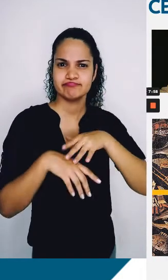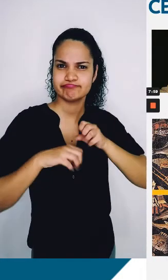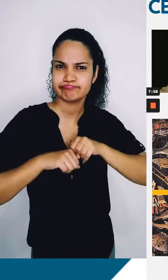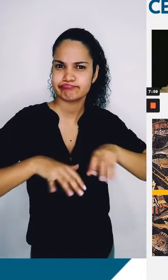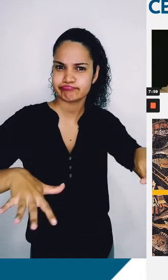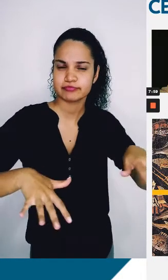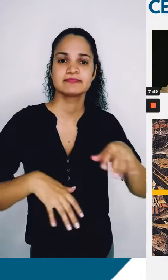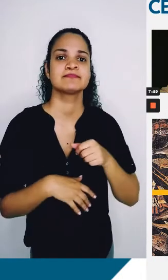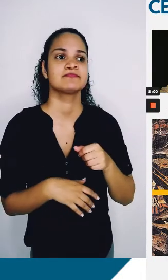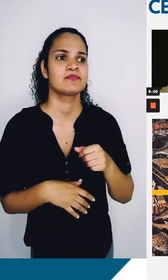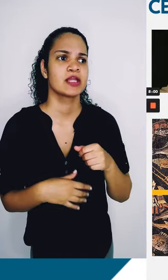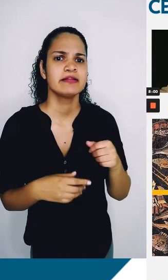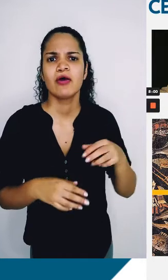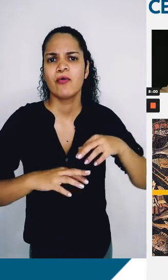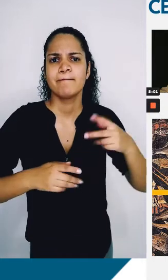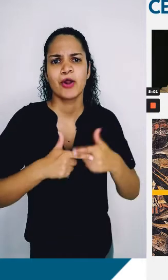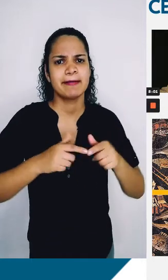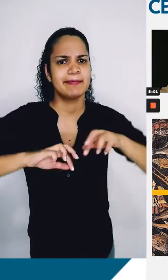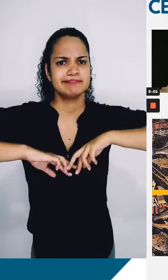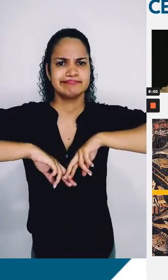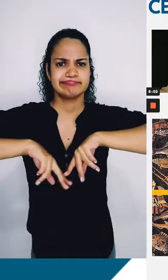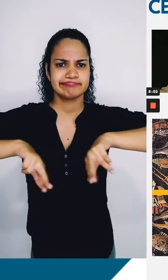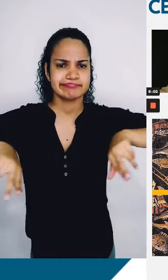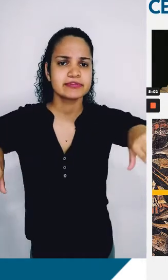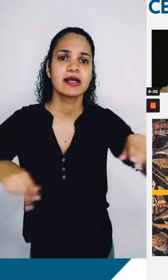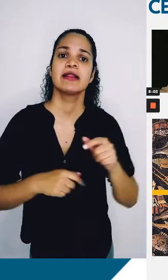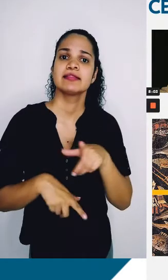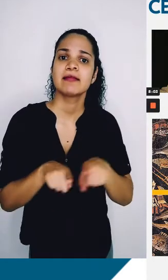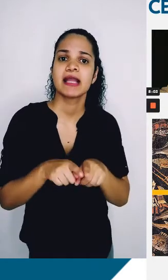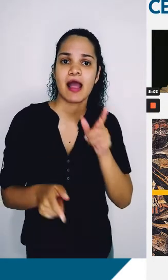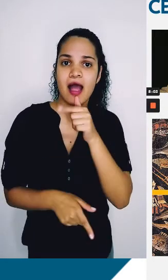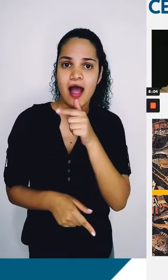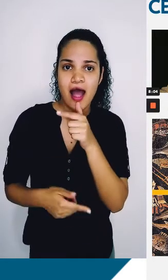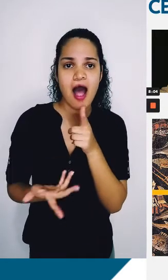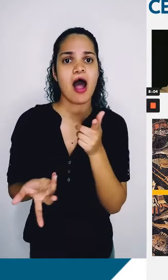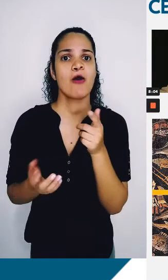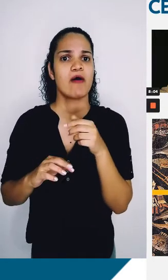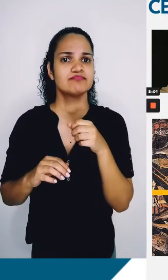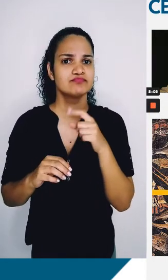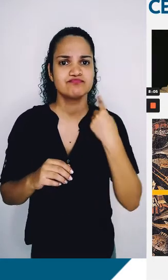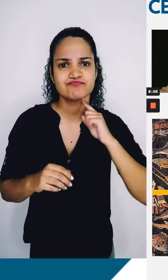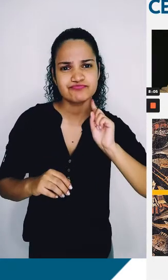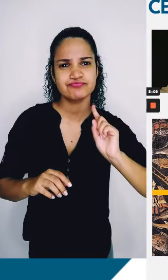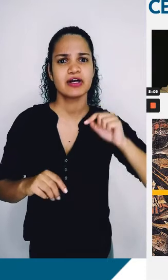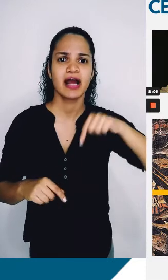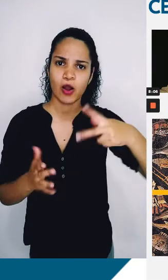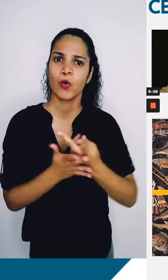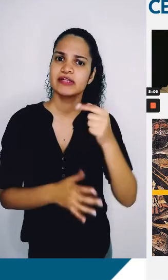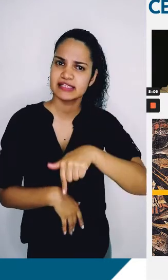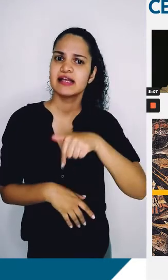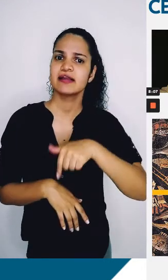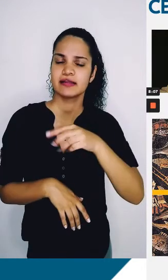problemas são os mais distintos. Quando nós imaginamos a contaminação de água, nós temos problemas aqui recorrentes no